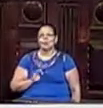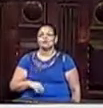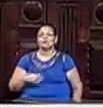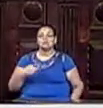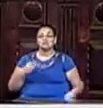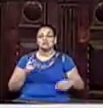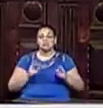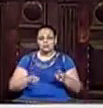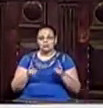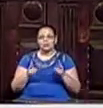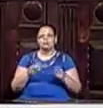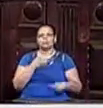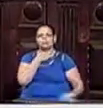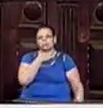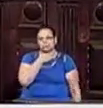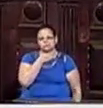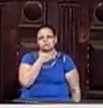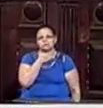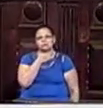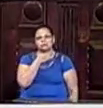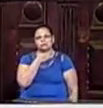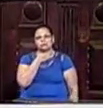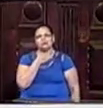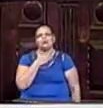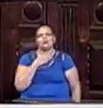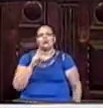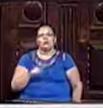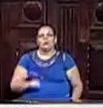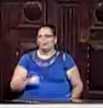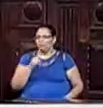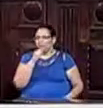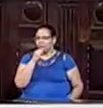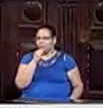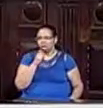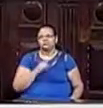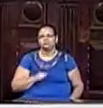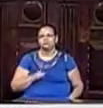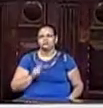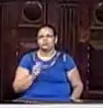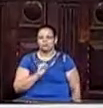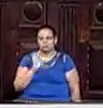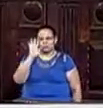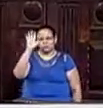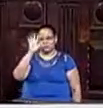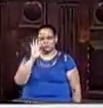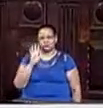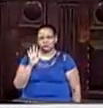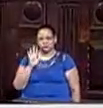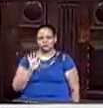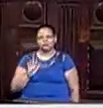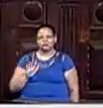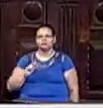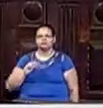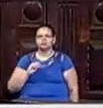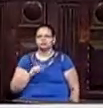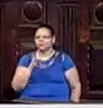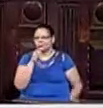que tem crise, carga tributária alta, a sonegação